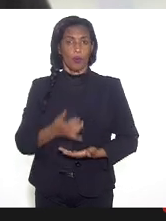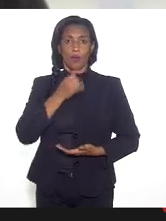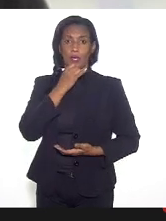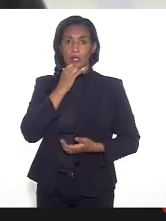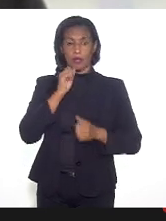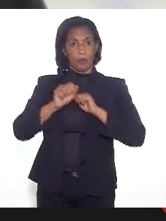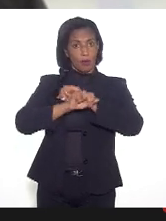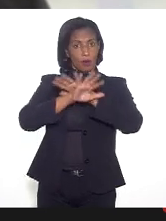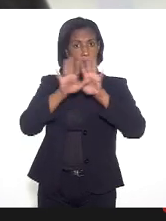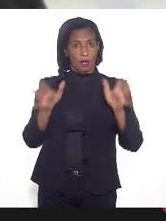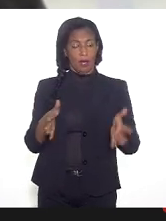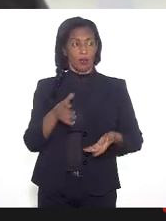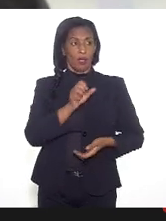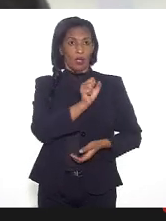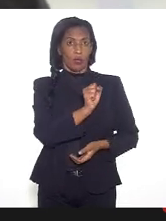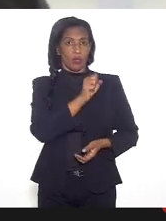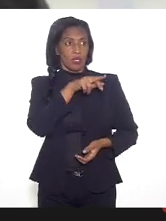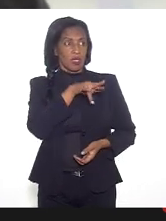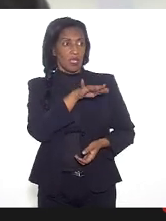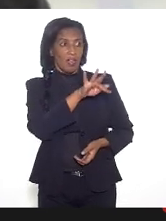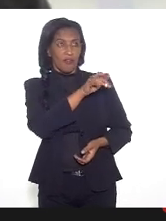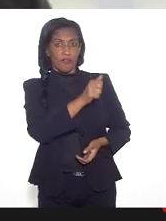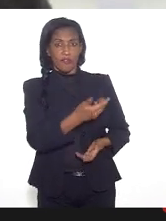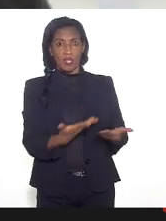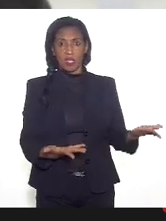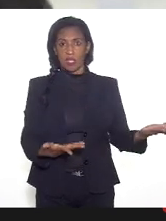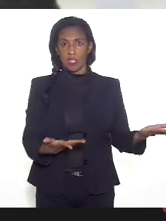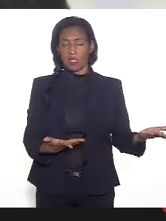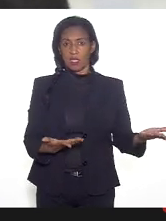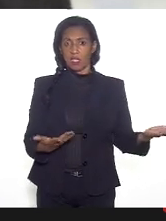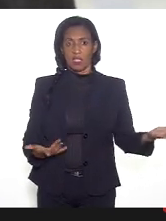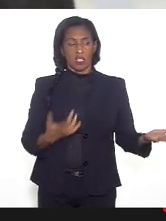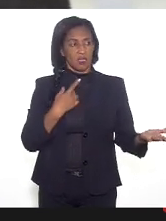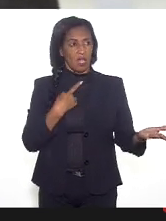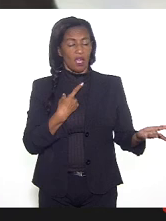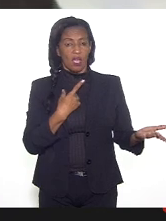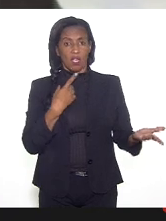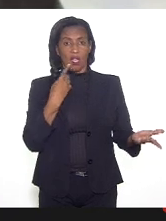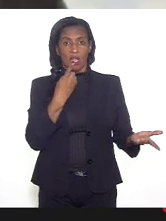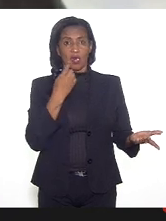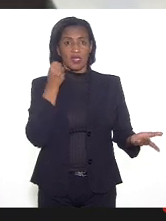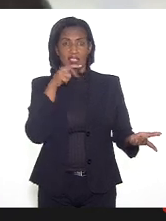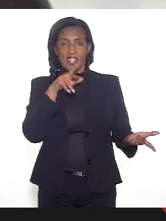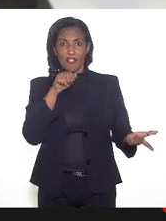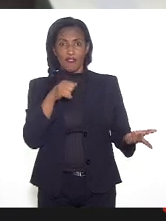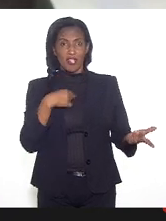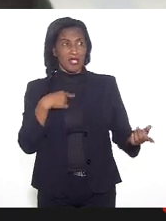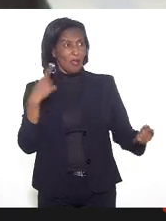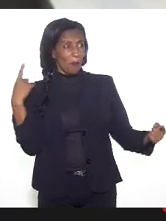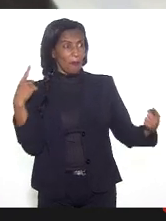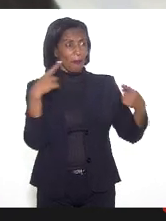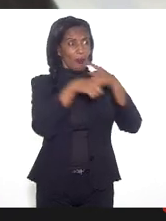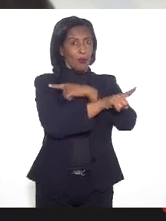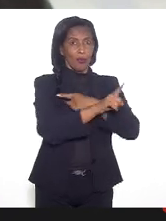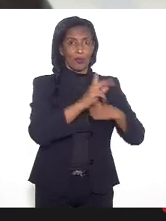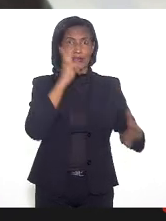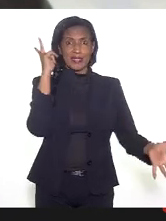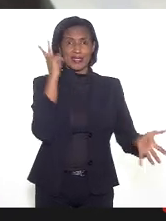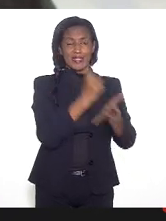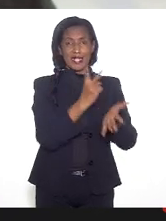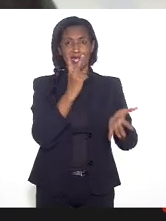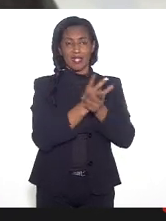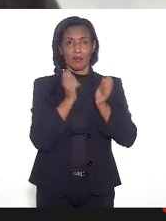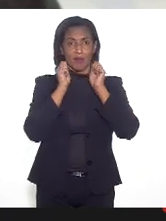claro disso é o deputado Serafini, que talvez seja o deputado que eu mais tenha embates severos no plenário da